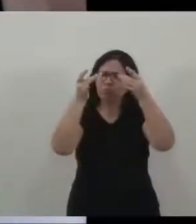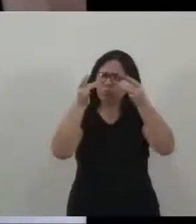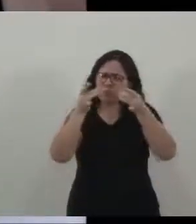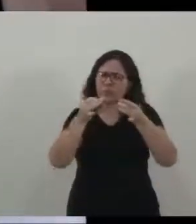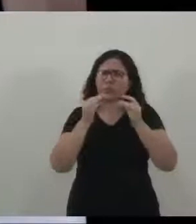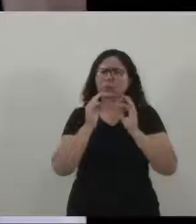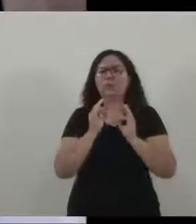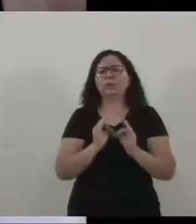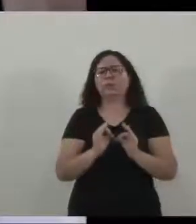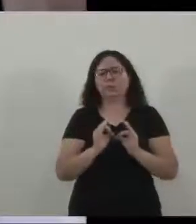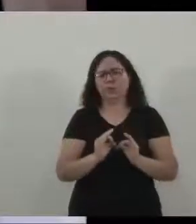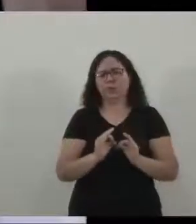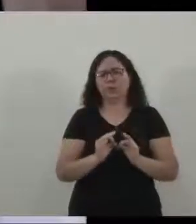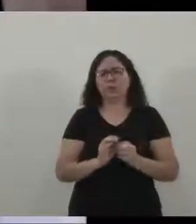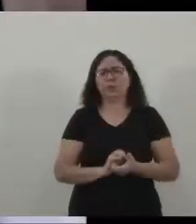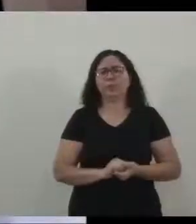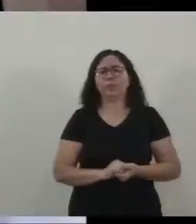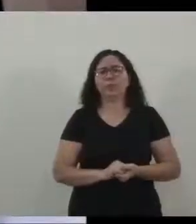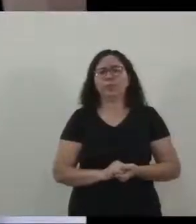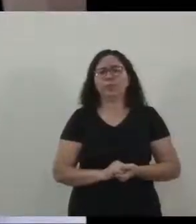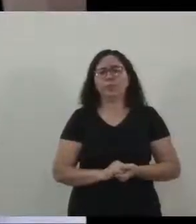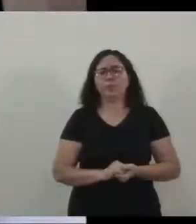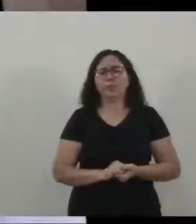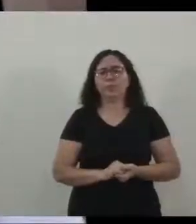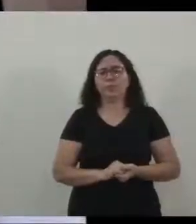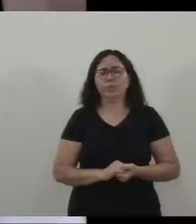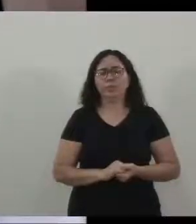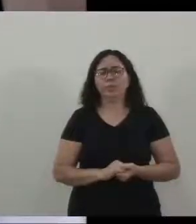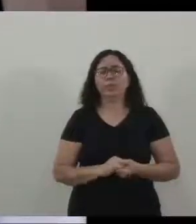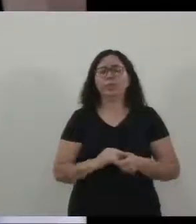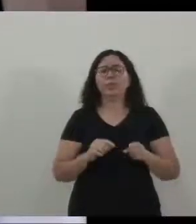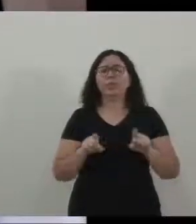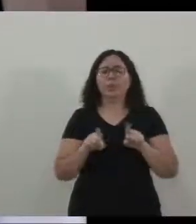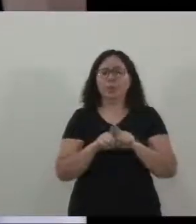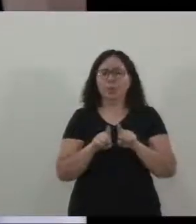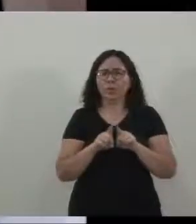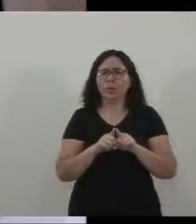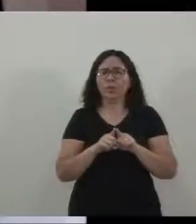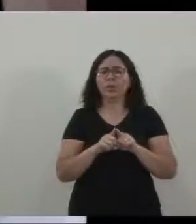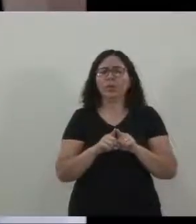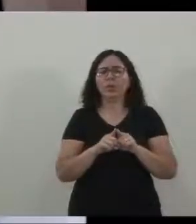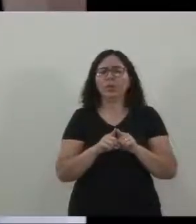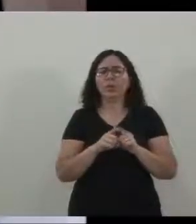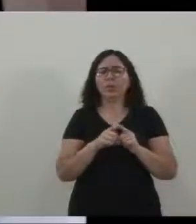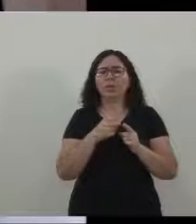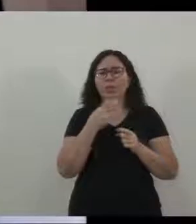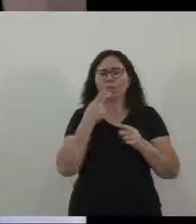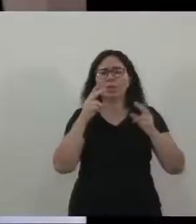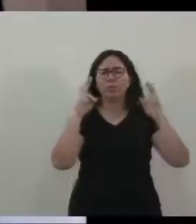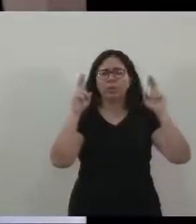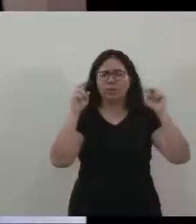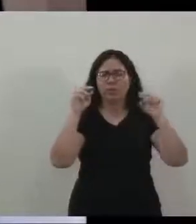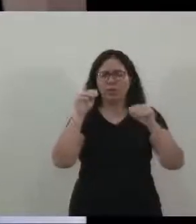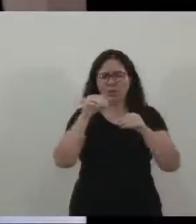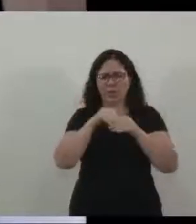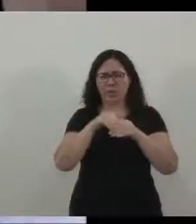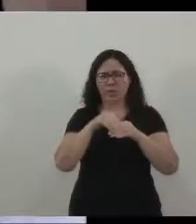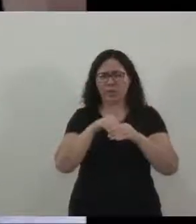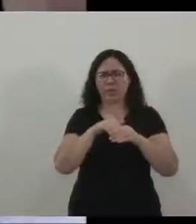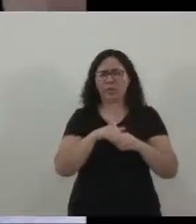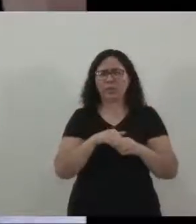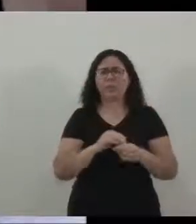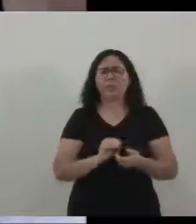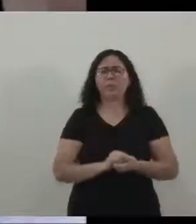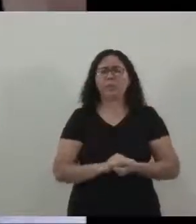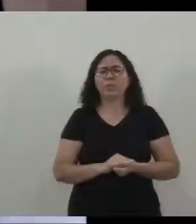subsídios, as informações necessárias. Por fim, eu quero comentar um pouco sobre essa questão eleitoral, sem entrar em